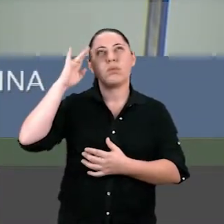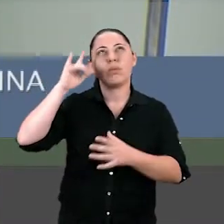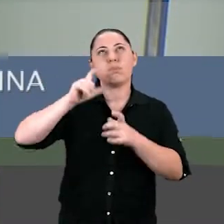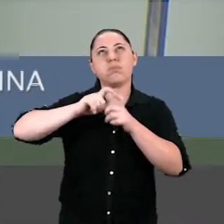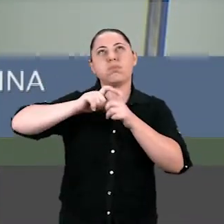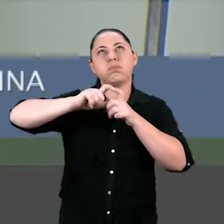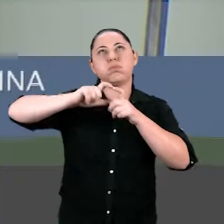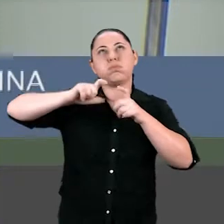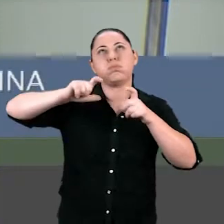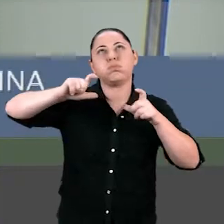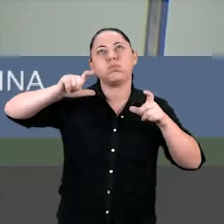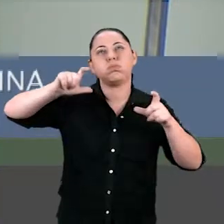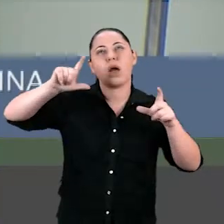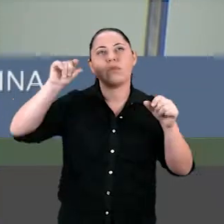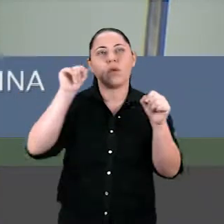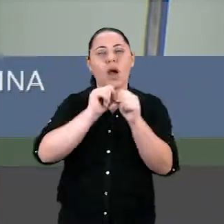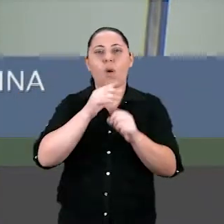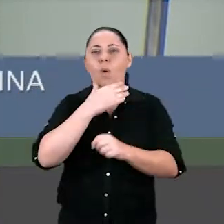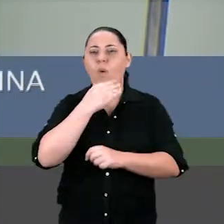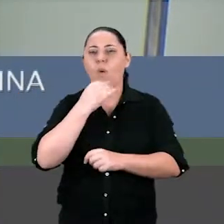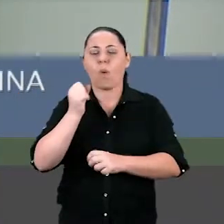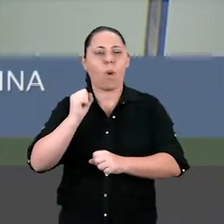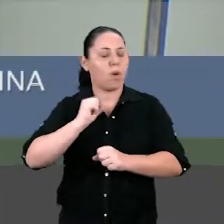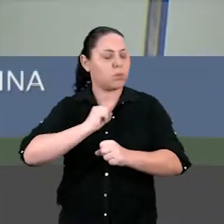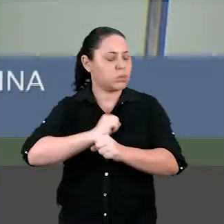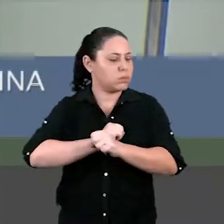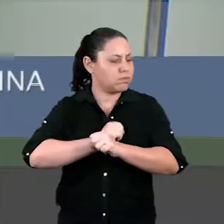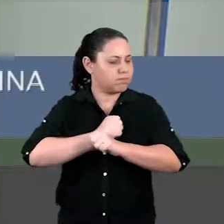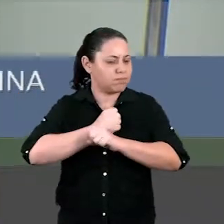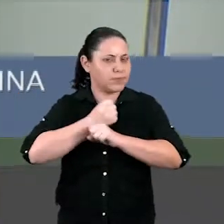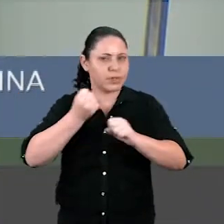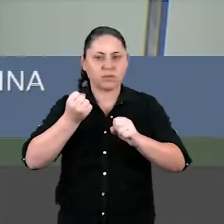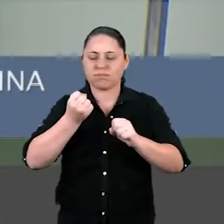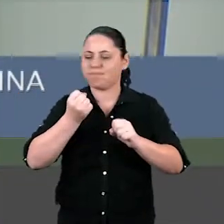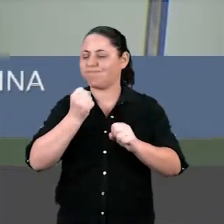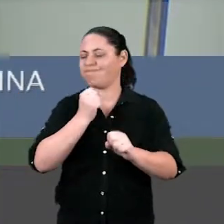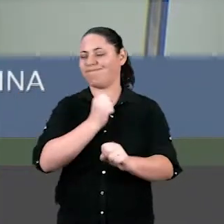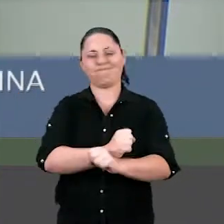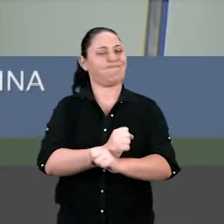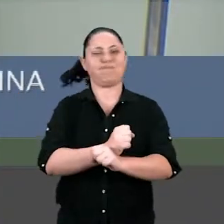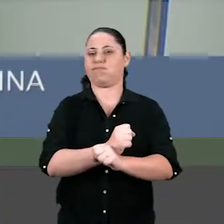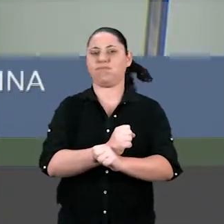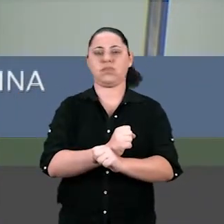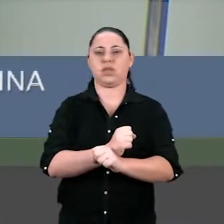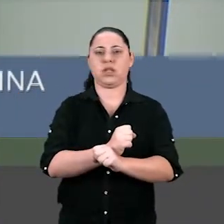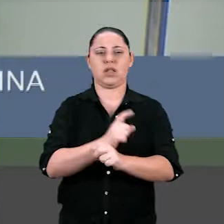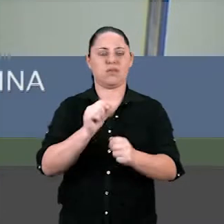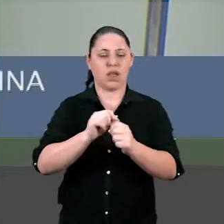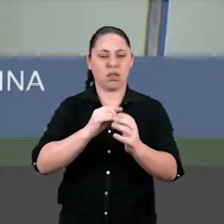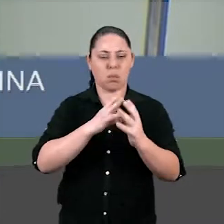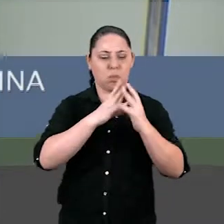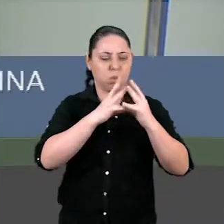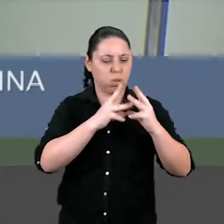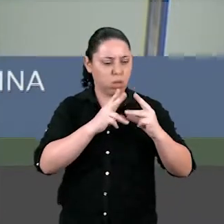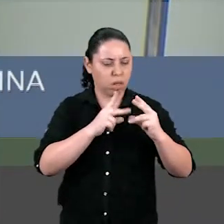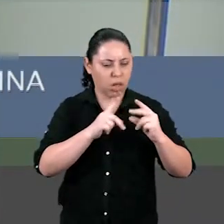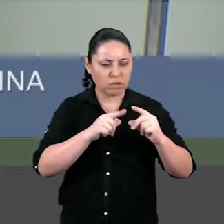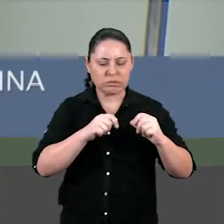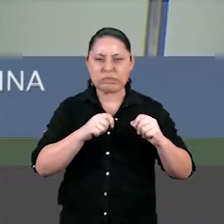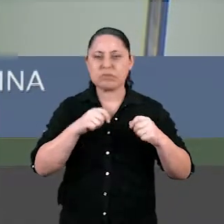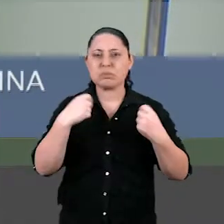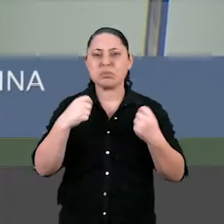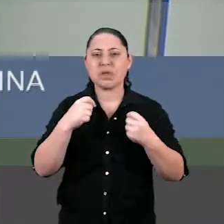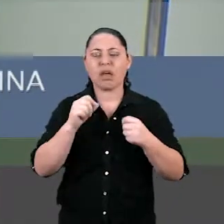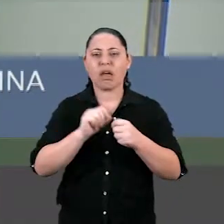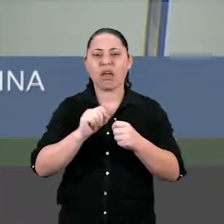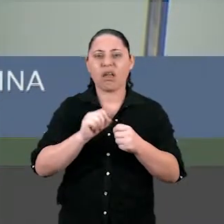de desejo torna o homem impossível, torna a dimensão do agir humano impossível e nos desconstrói na desnecessidade de